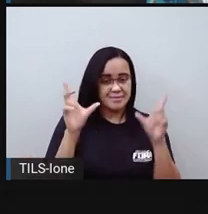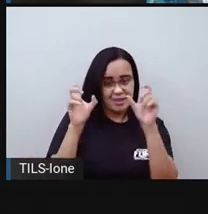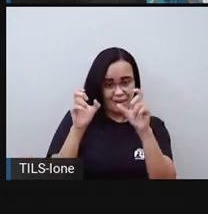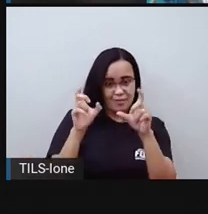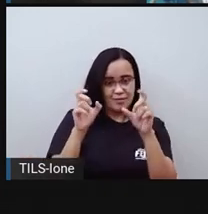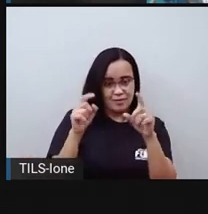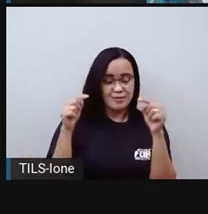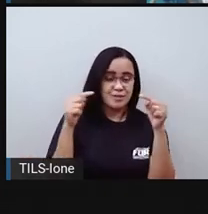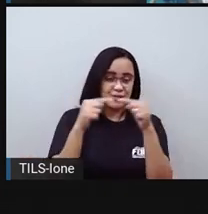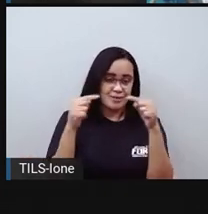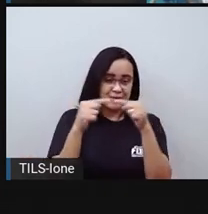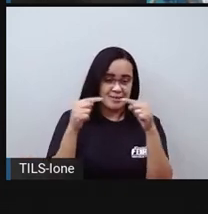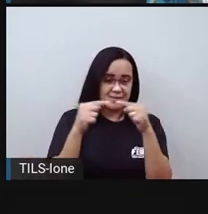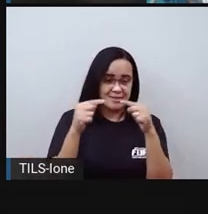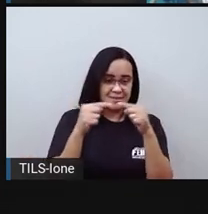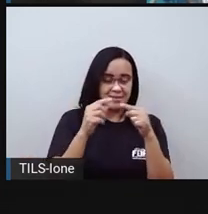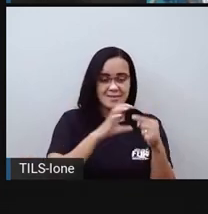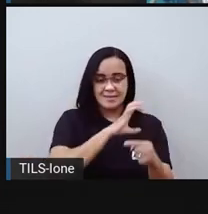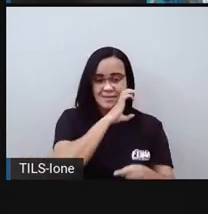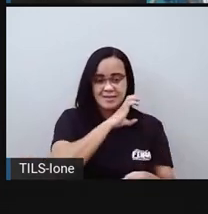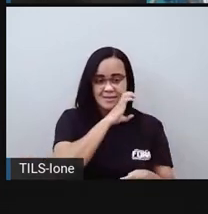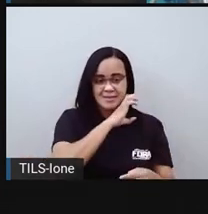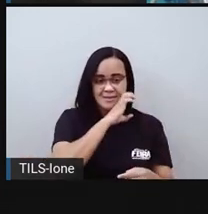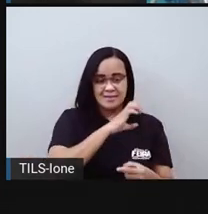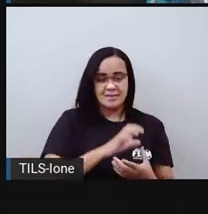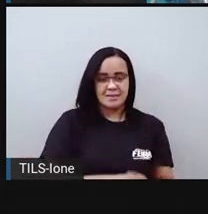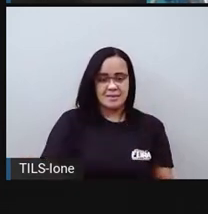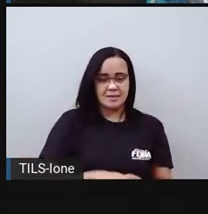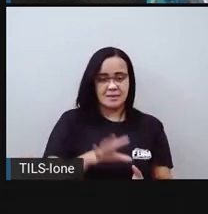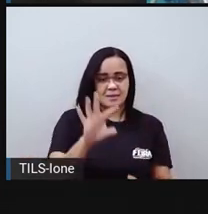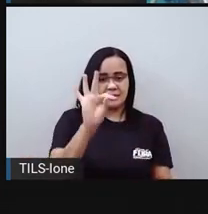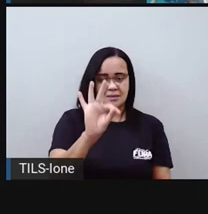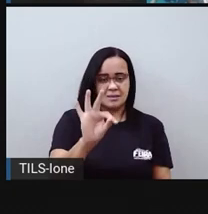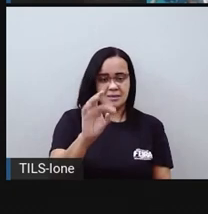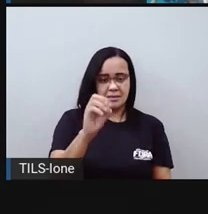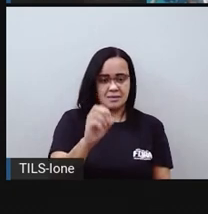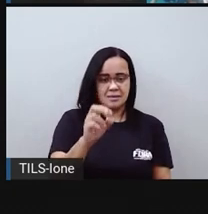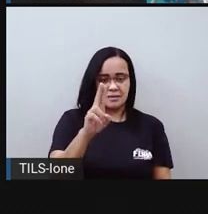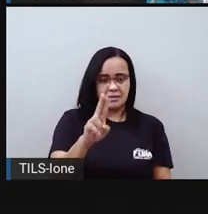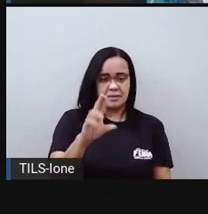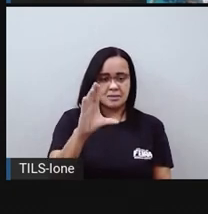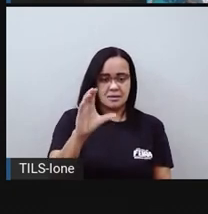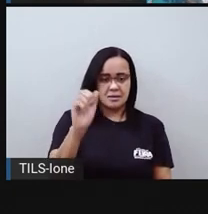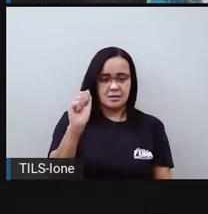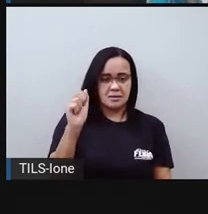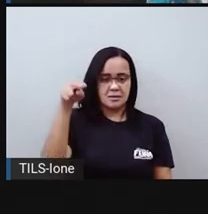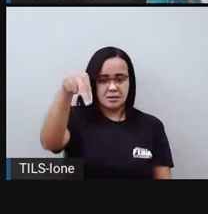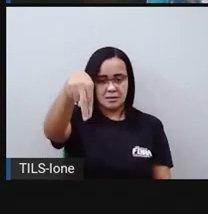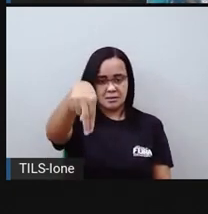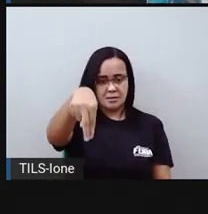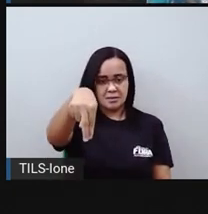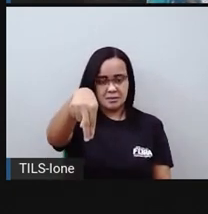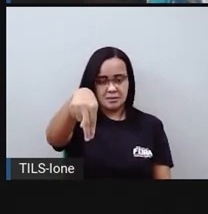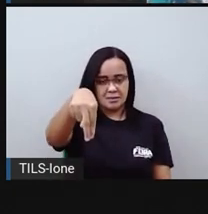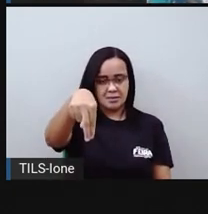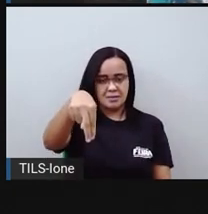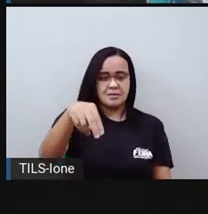viu anteriormente. Toucan. Toucan. Toucan.